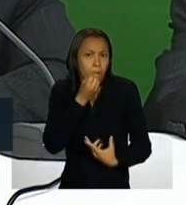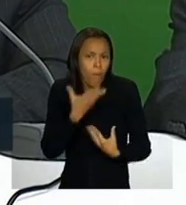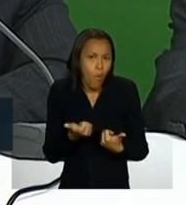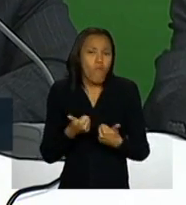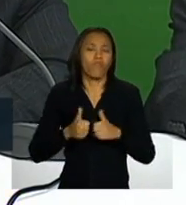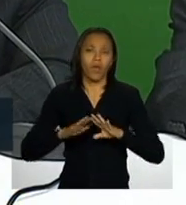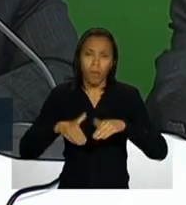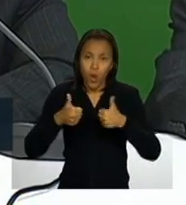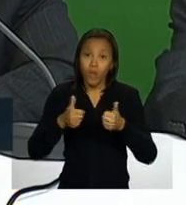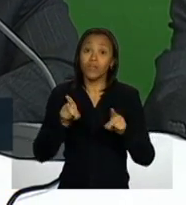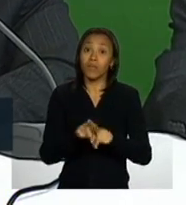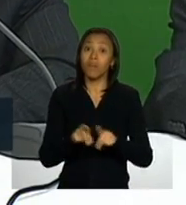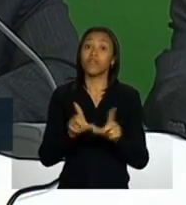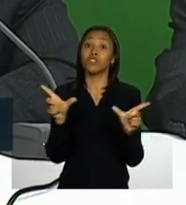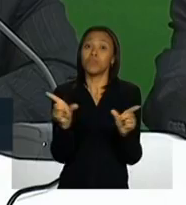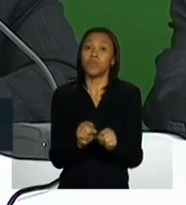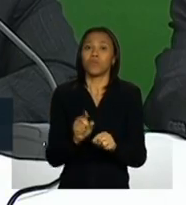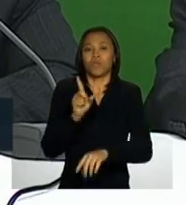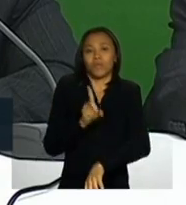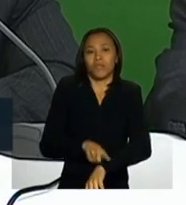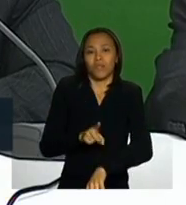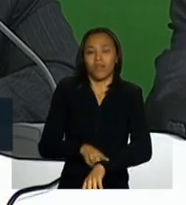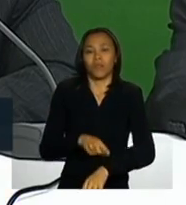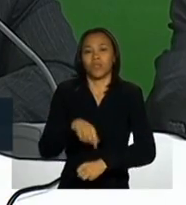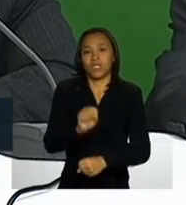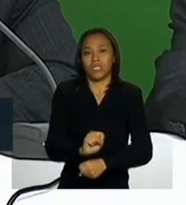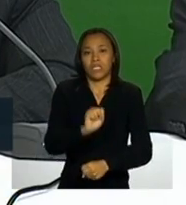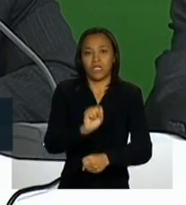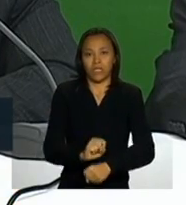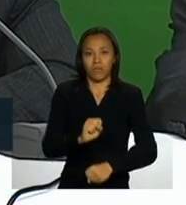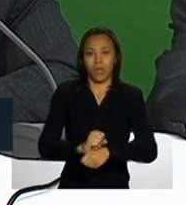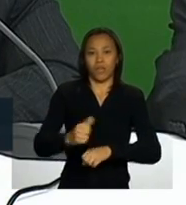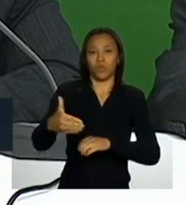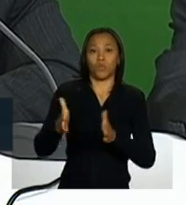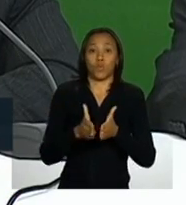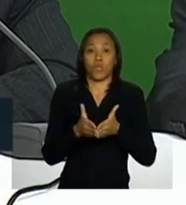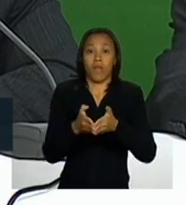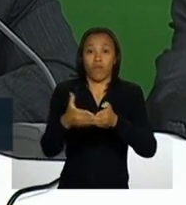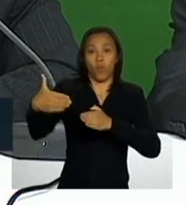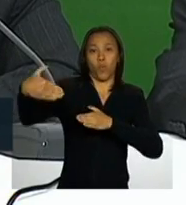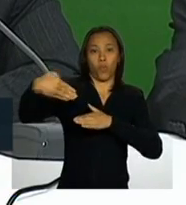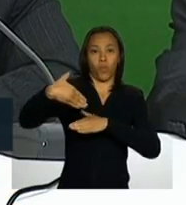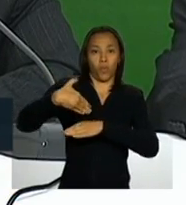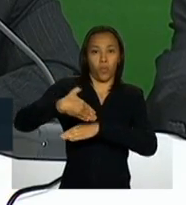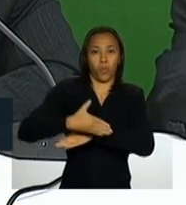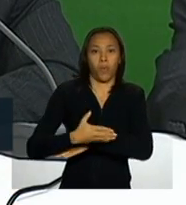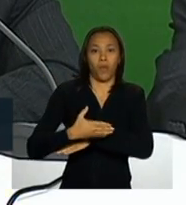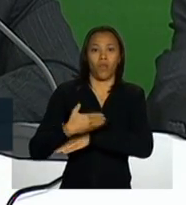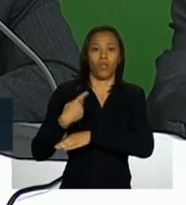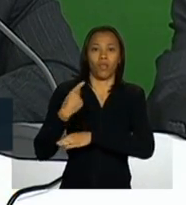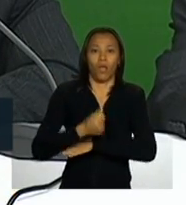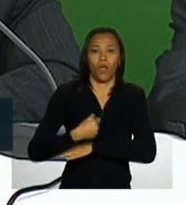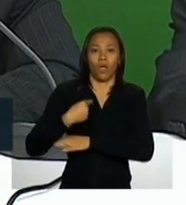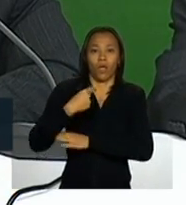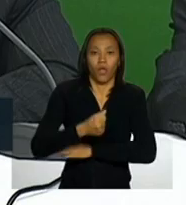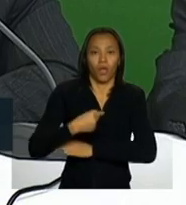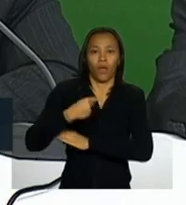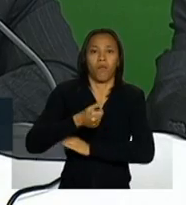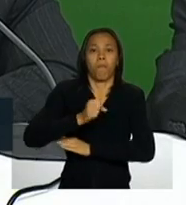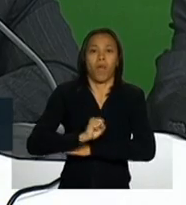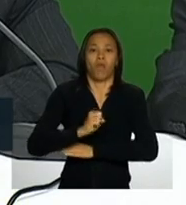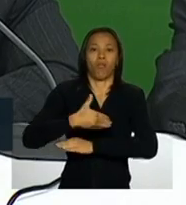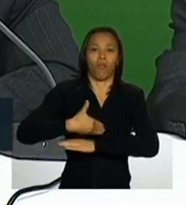melhorar muito e diminuir o tempo de espera dessas embarcações, desses navios. Por isso, a criação da Conaportos é